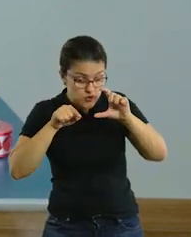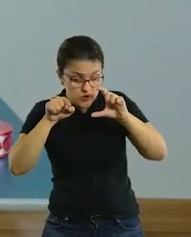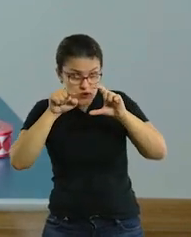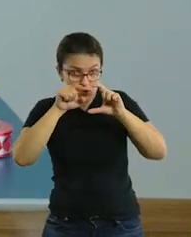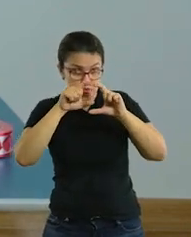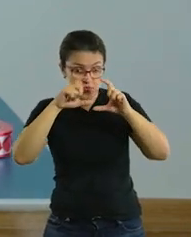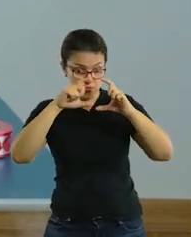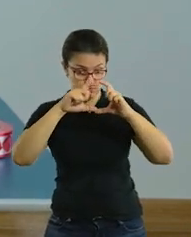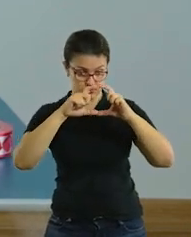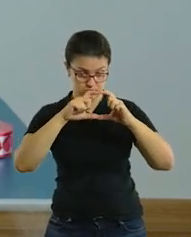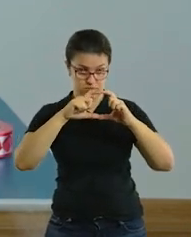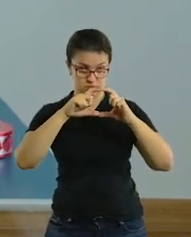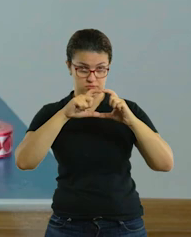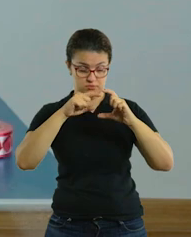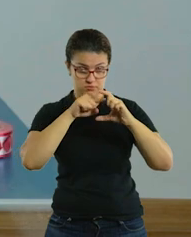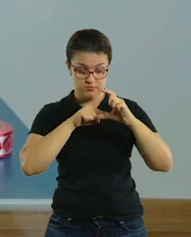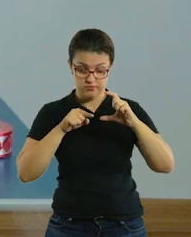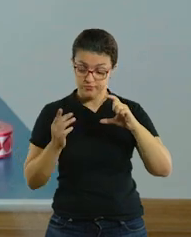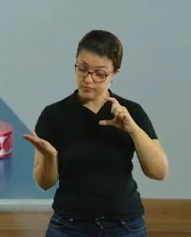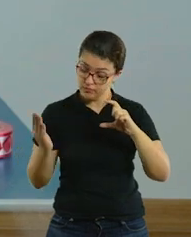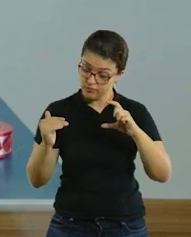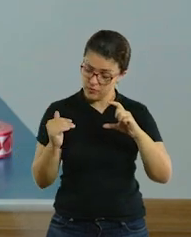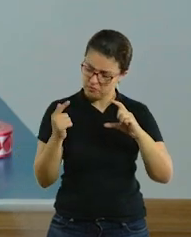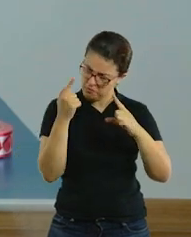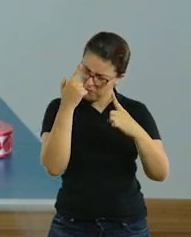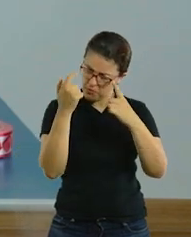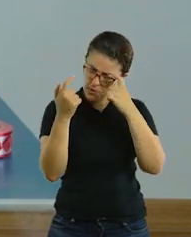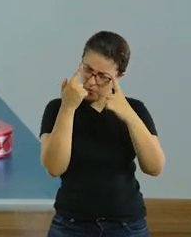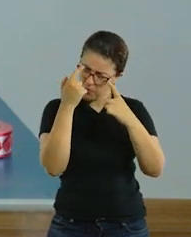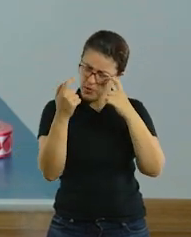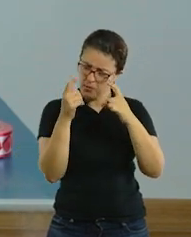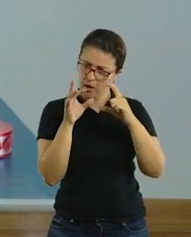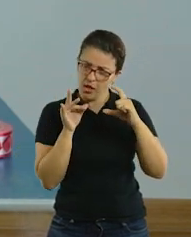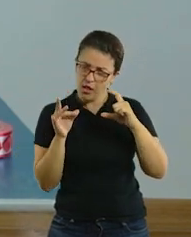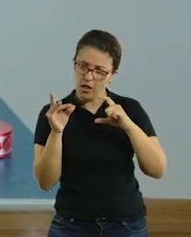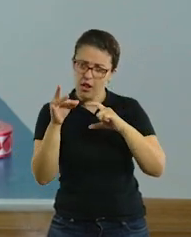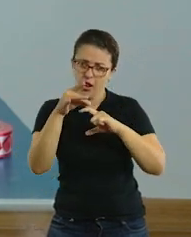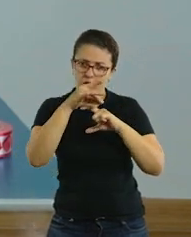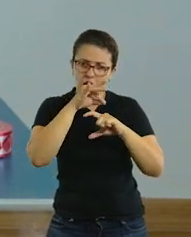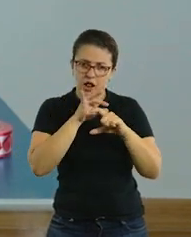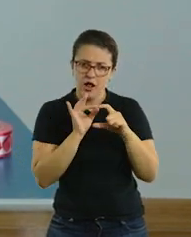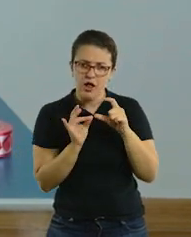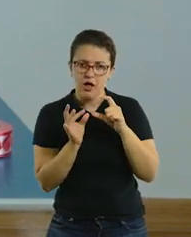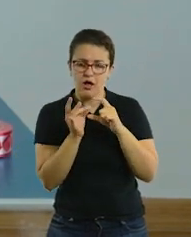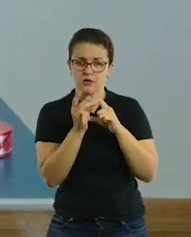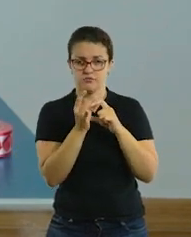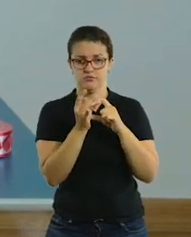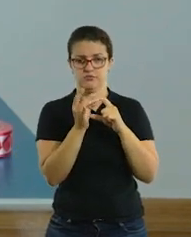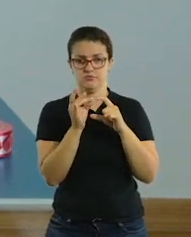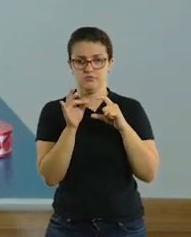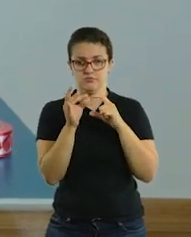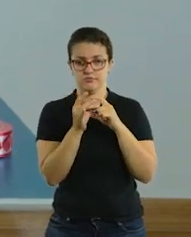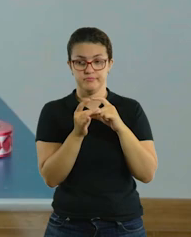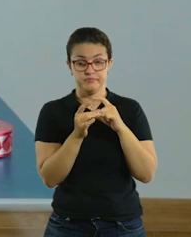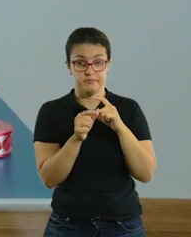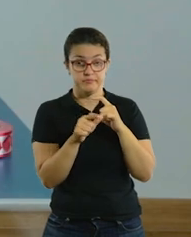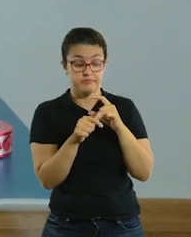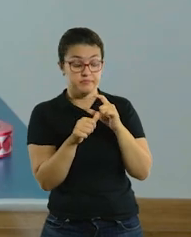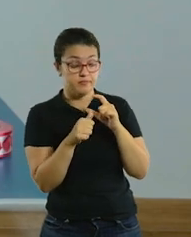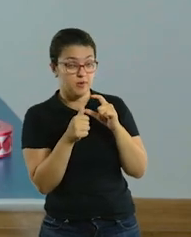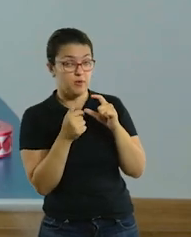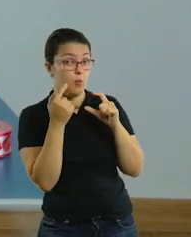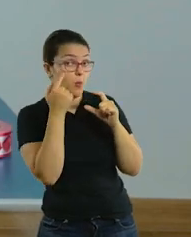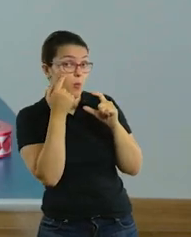nesse papel e vai falar para a criança. Vamos usar a criatividade com colagem de grãos? Então a criança